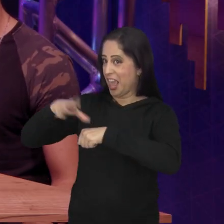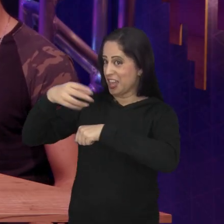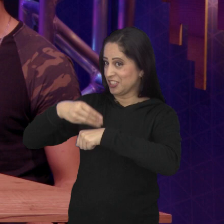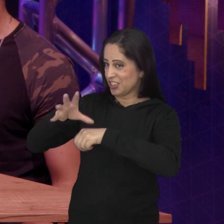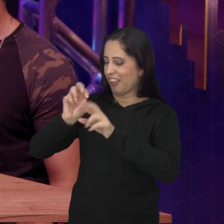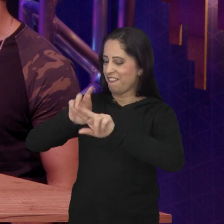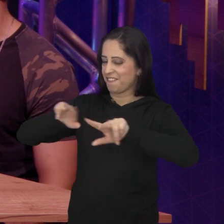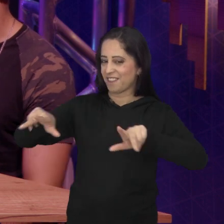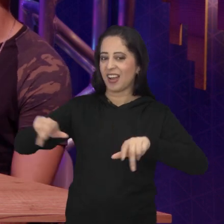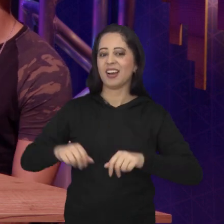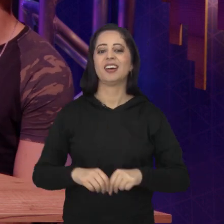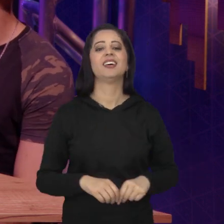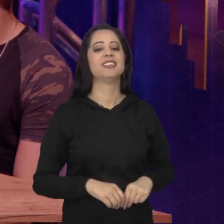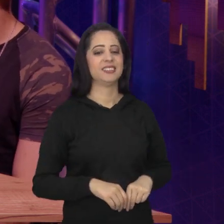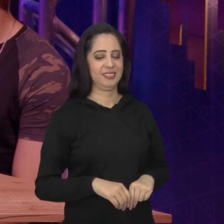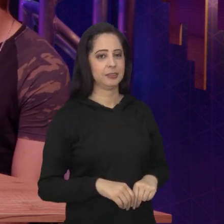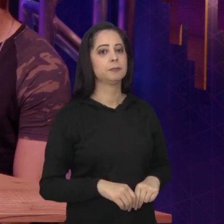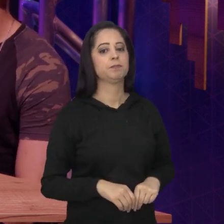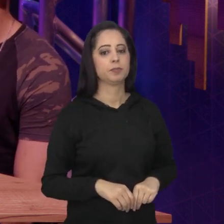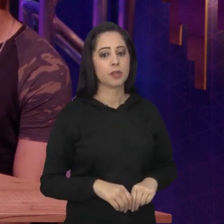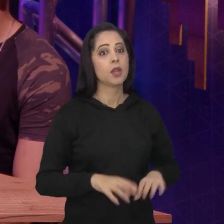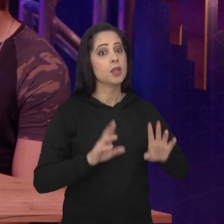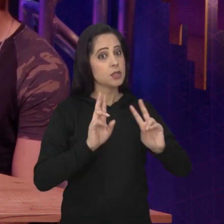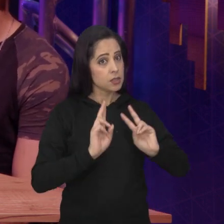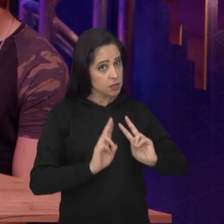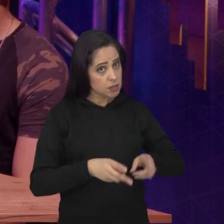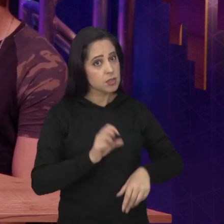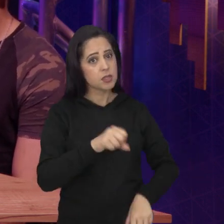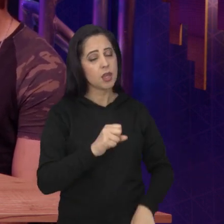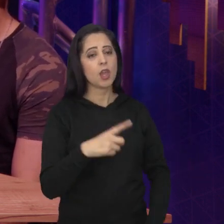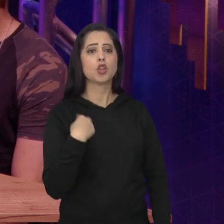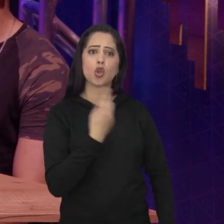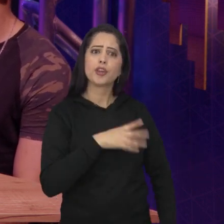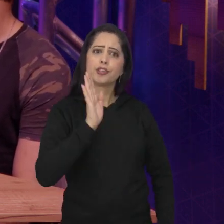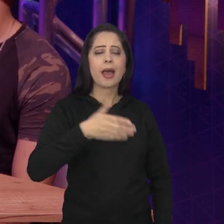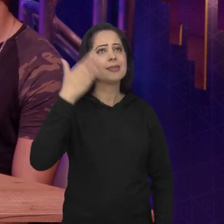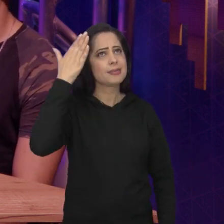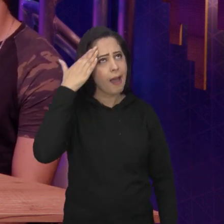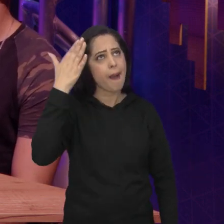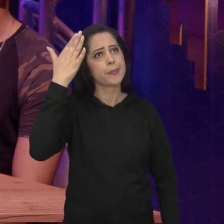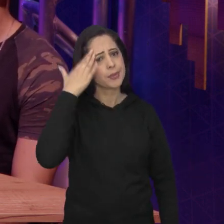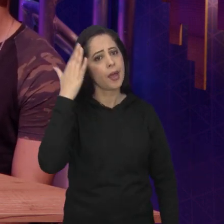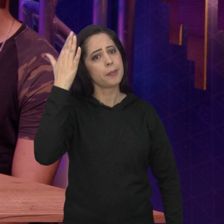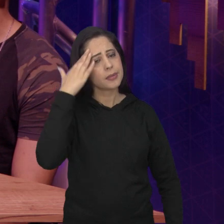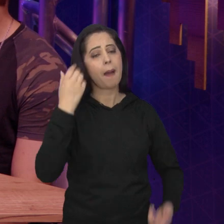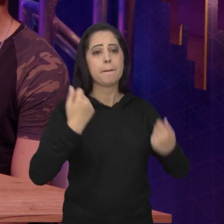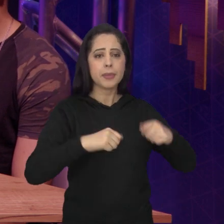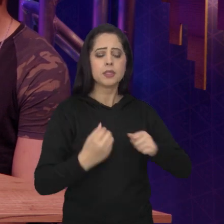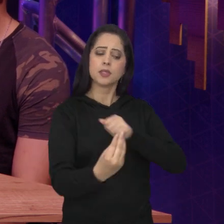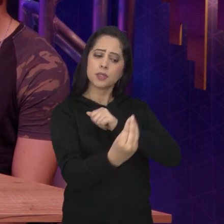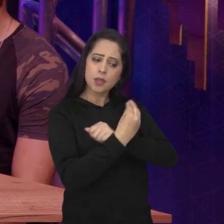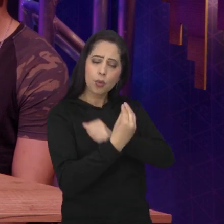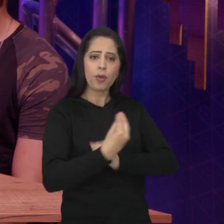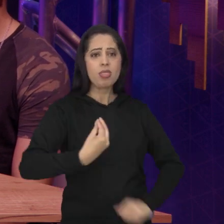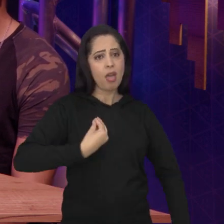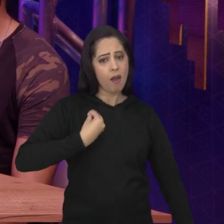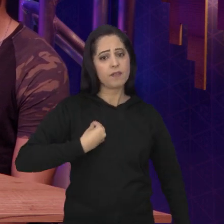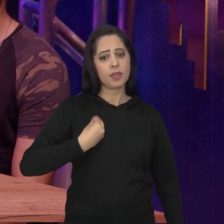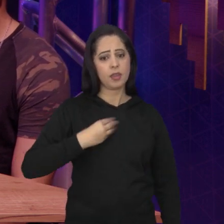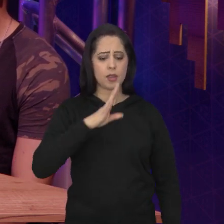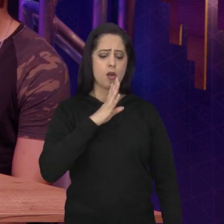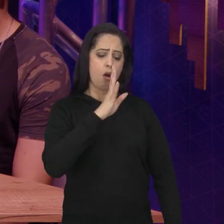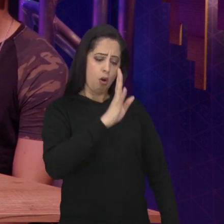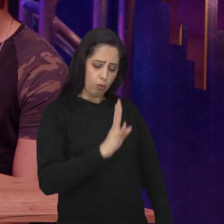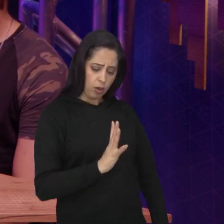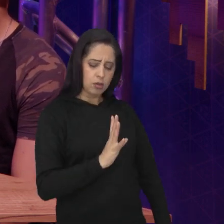recheado aí de dicas já pra vocês. Exato, a gente já tá cansado de saber que a gente precisa se cuidar, né? Cuidar da nossa mente, fazer esse caminho de